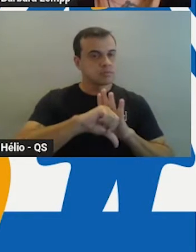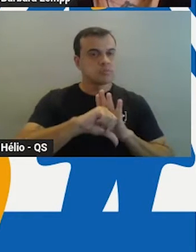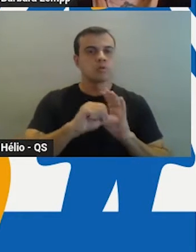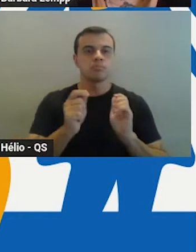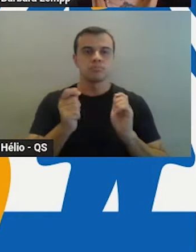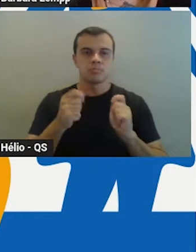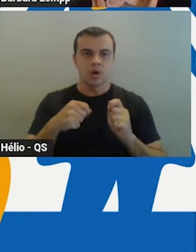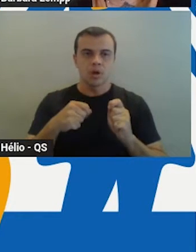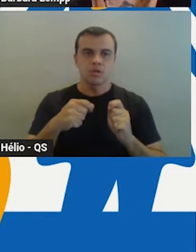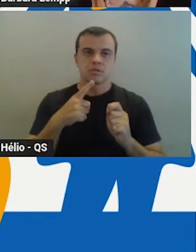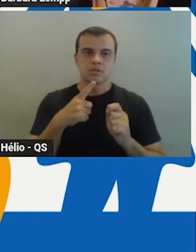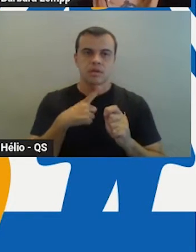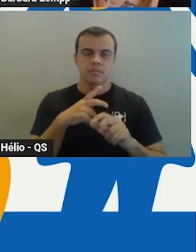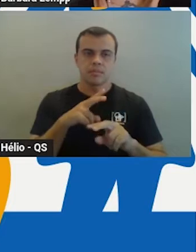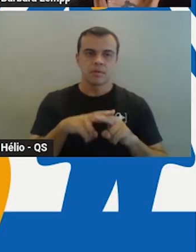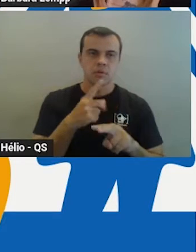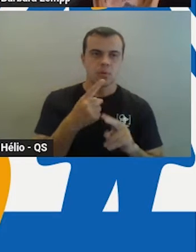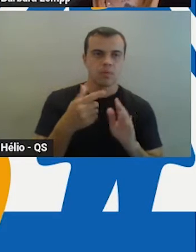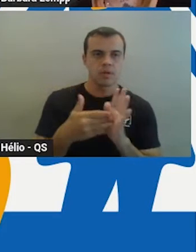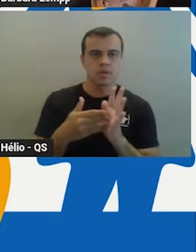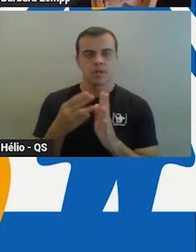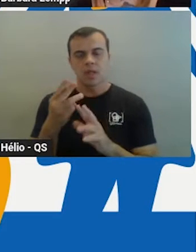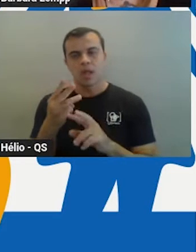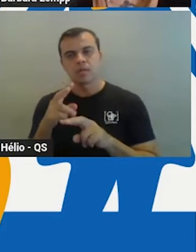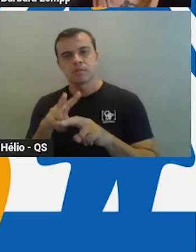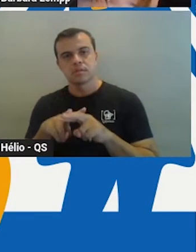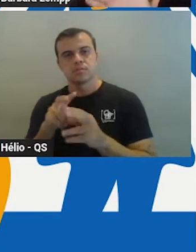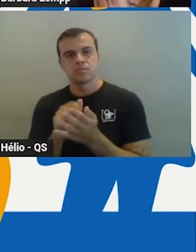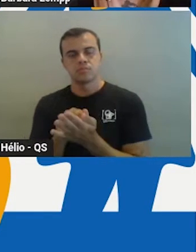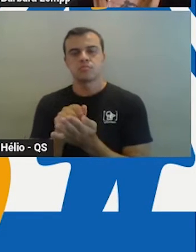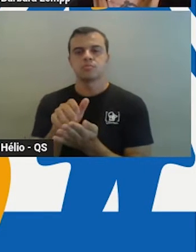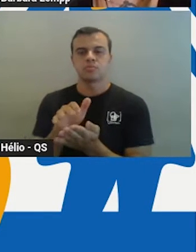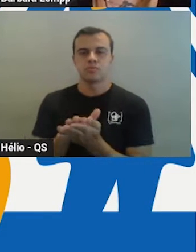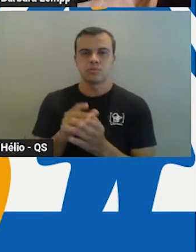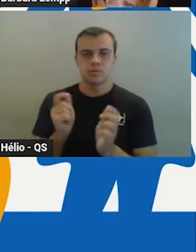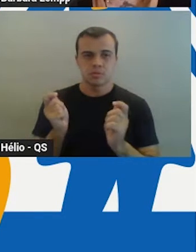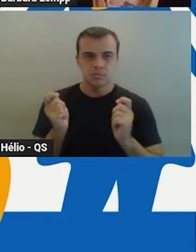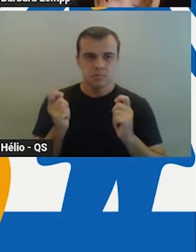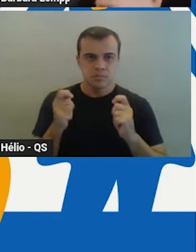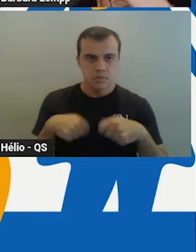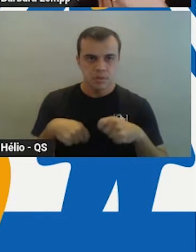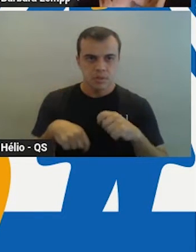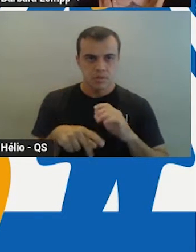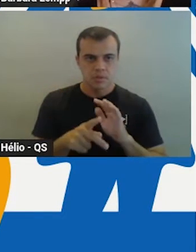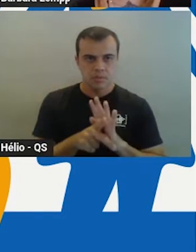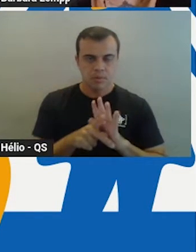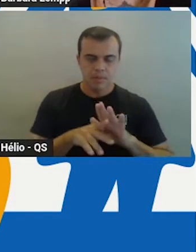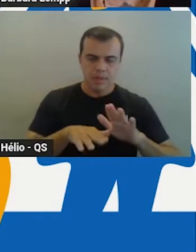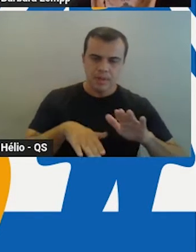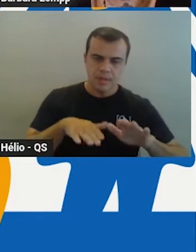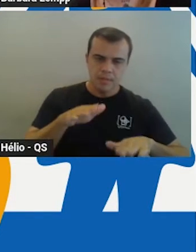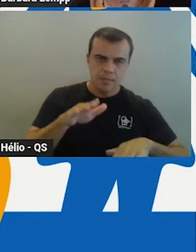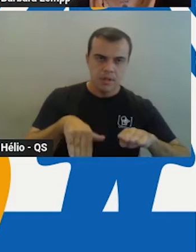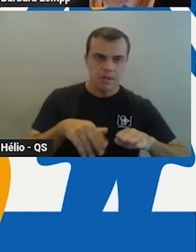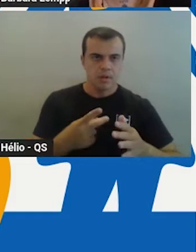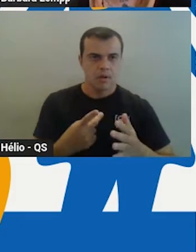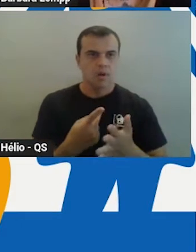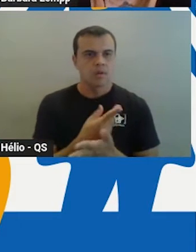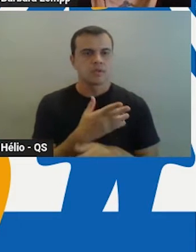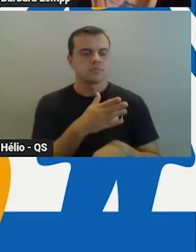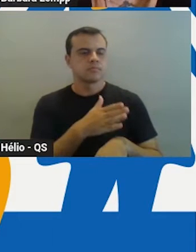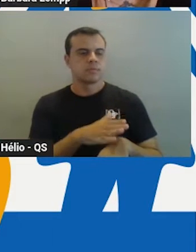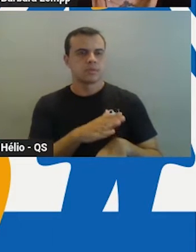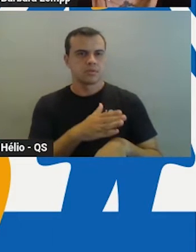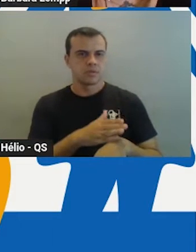prever de 1 a 3 anos de reclusão e multa, podendo ter reclusão seu período aumentado dependendo das condições em que o crime foi praticado.